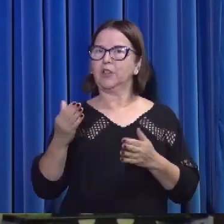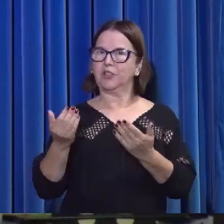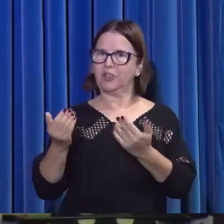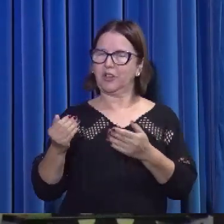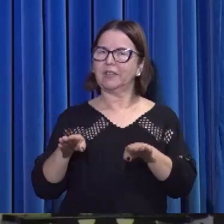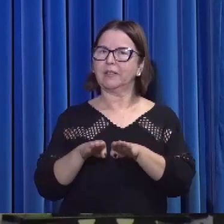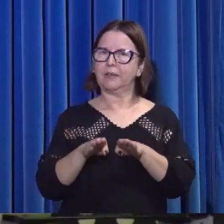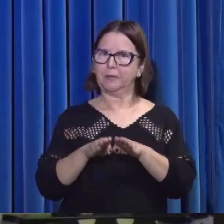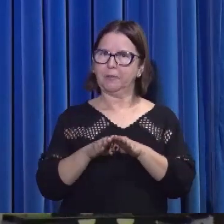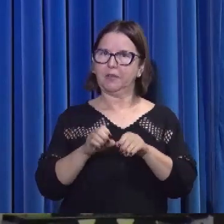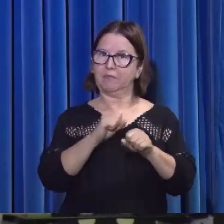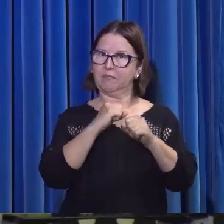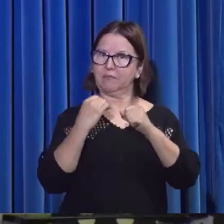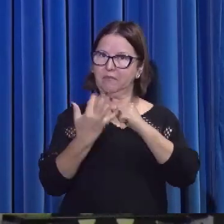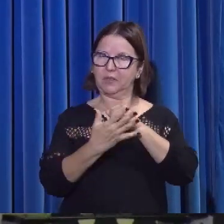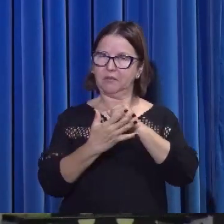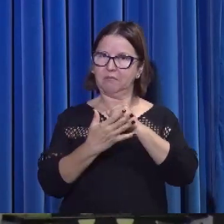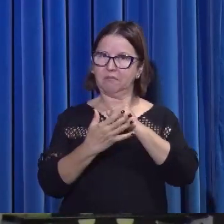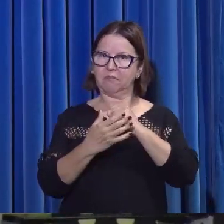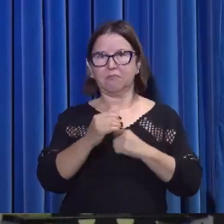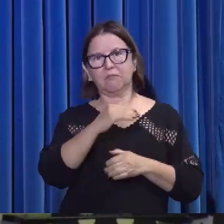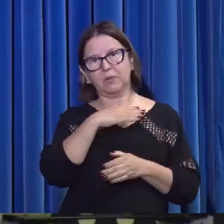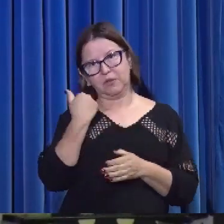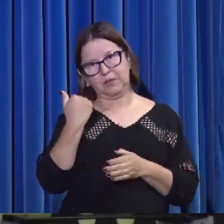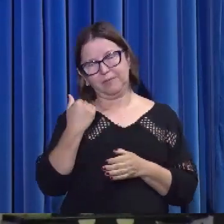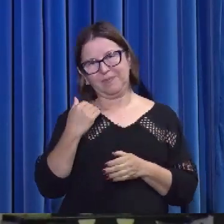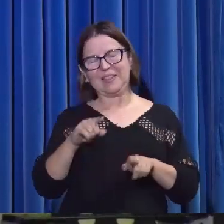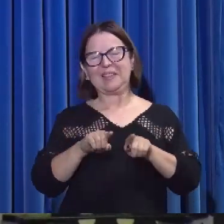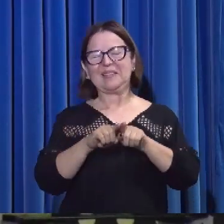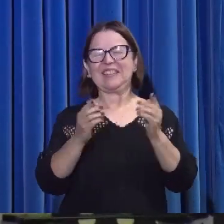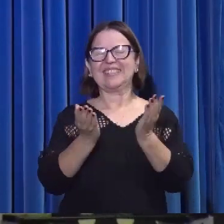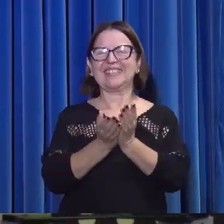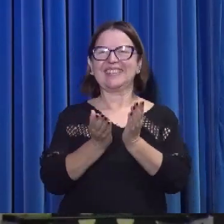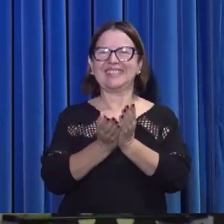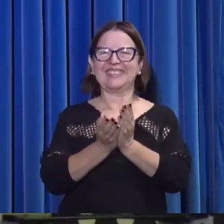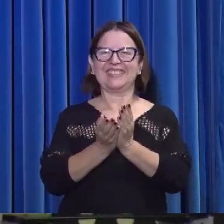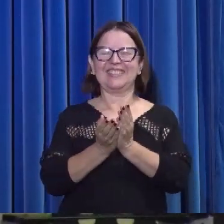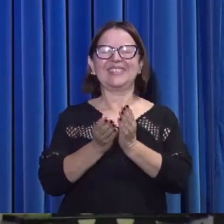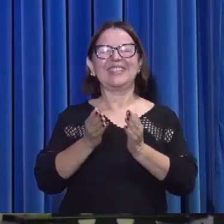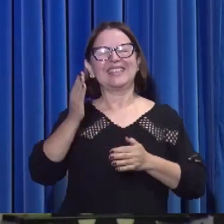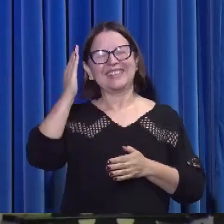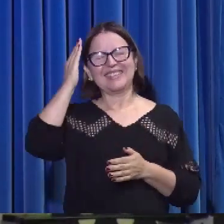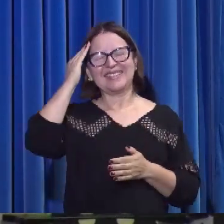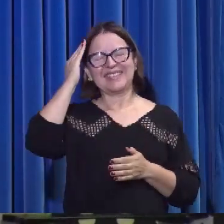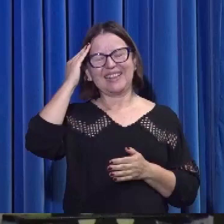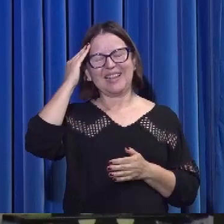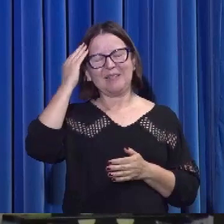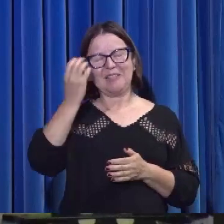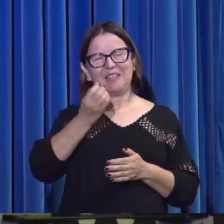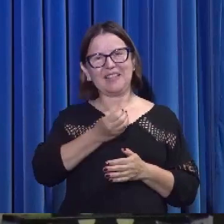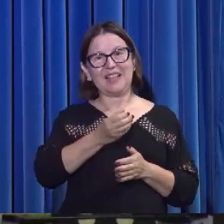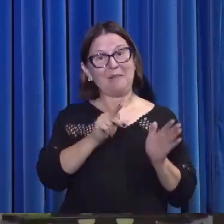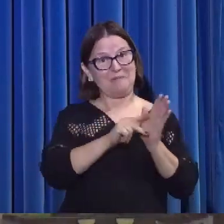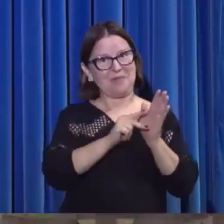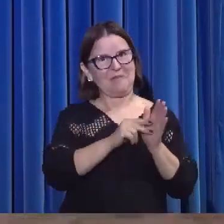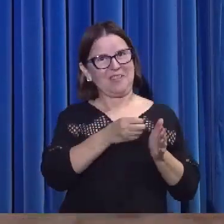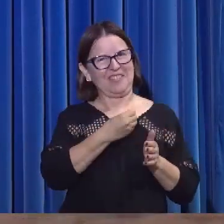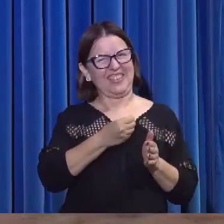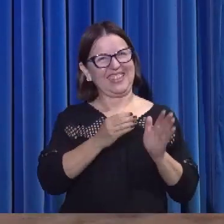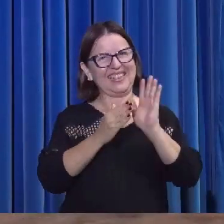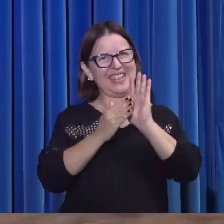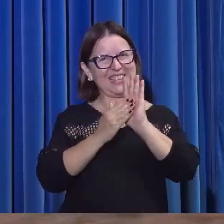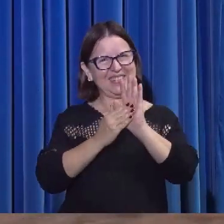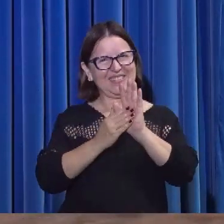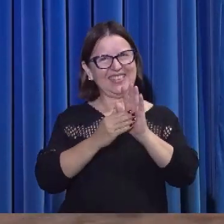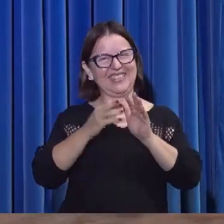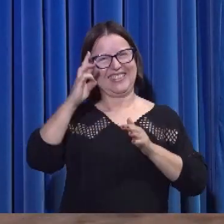Agora o cristão, ele pode ficar tranquilo, que a vida dele está nas mãos do seu Senhor. Jesus afirma